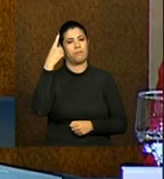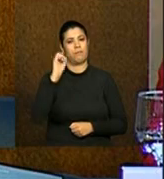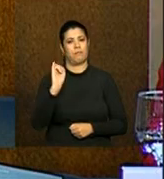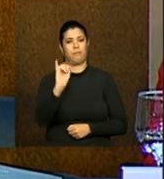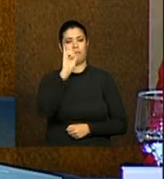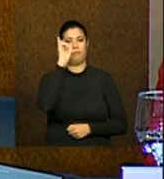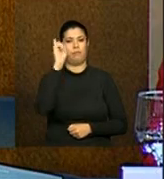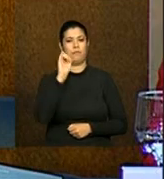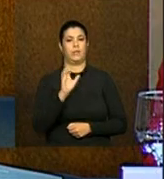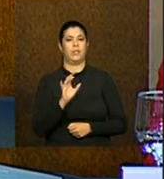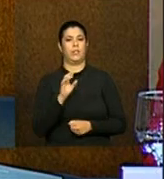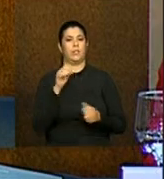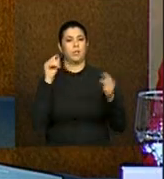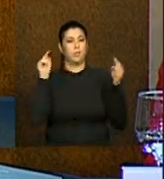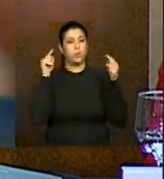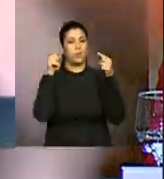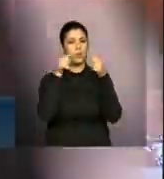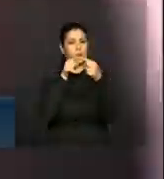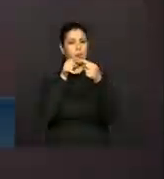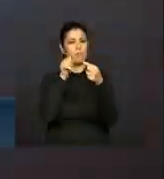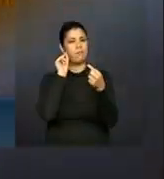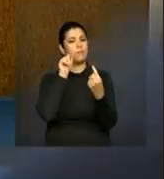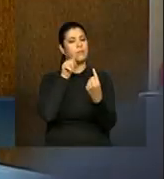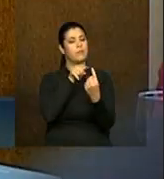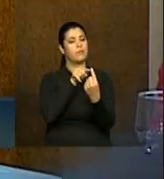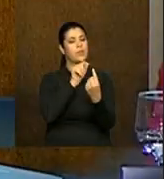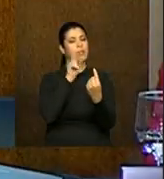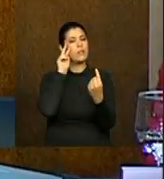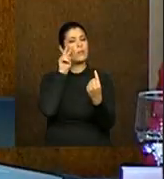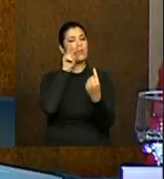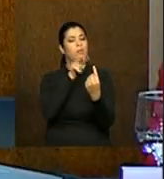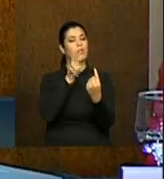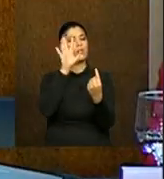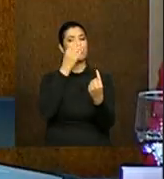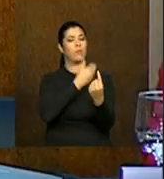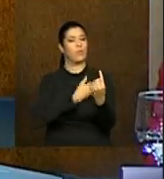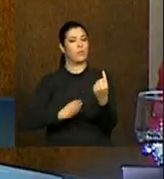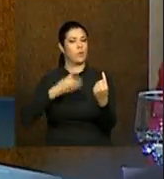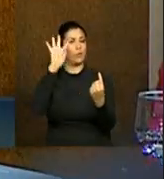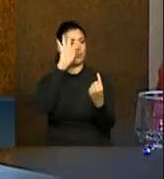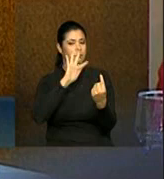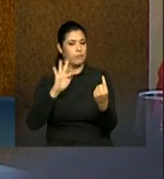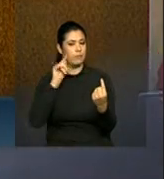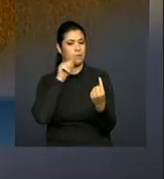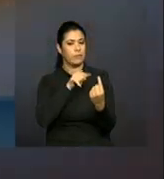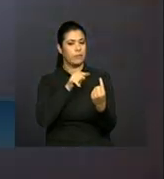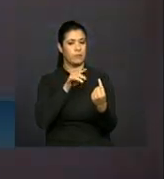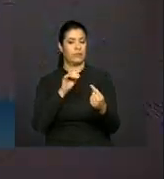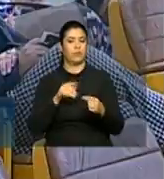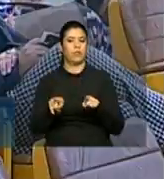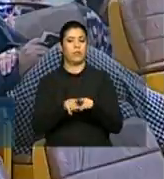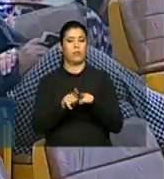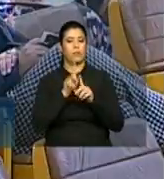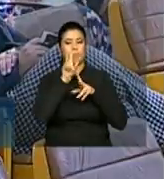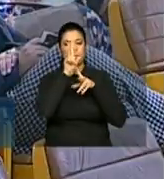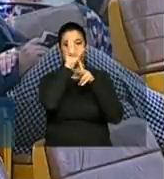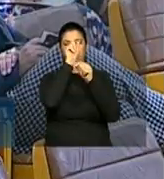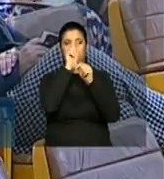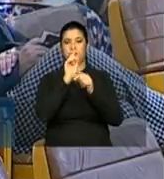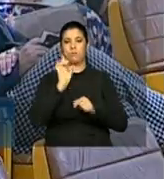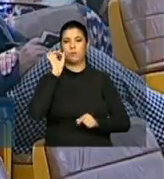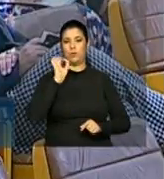convergência importante entre a visão do governo de fortalecimento dos direitos de